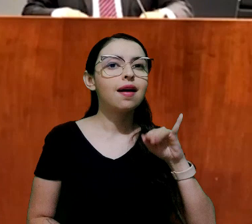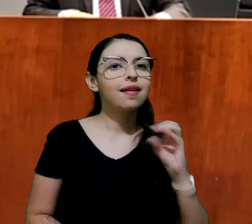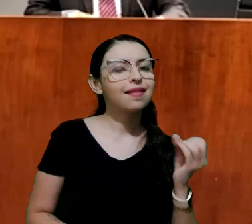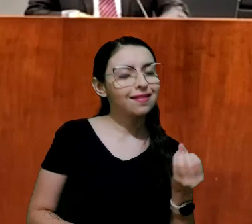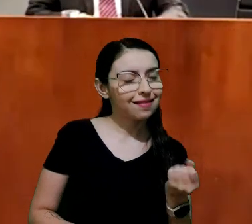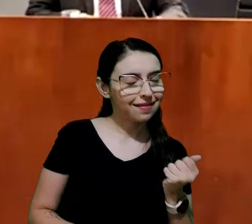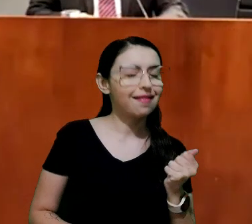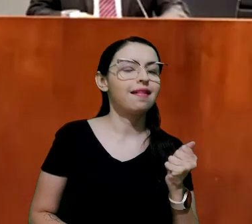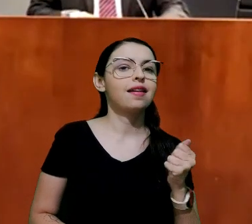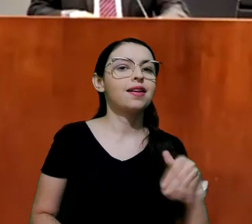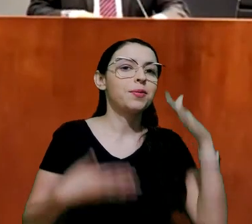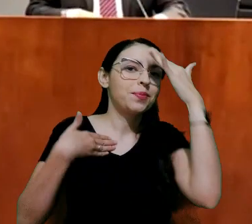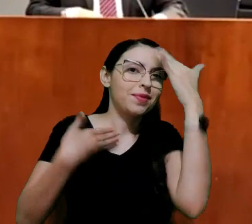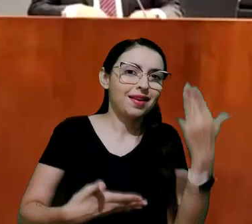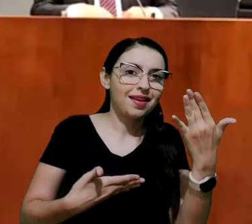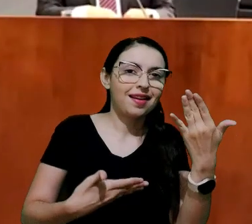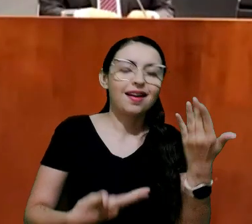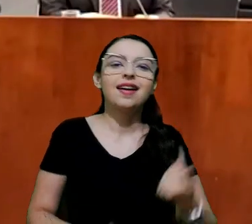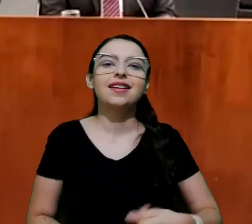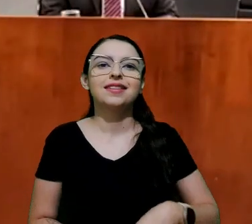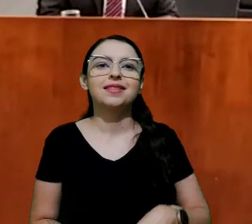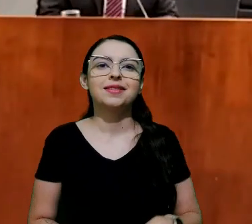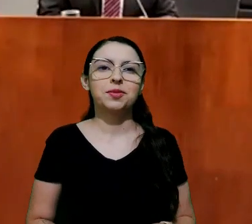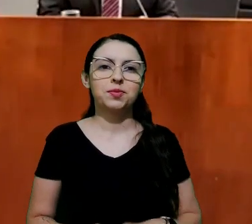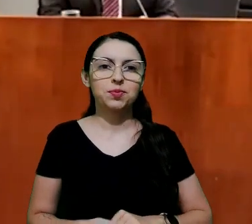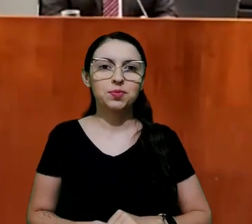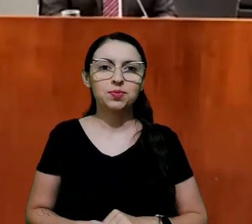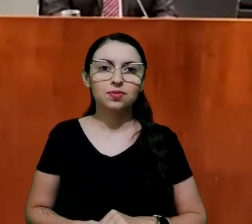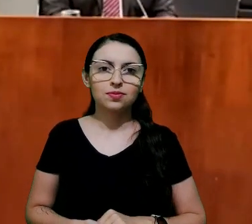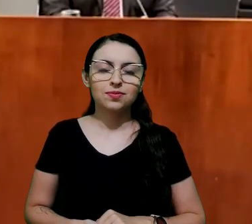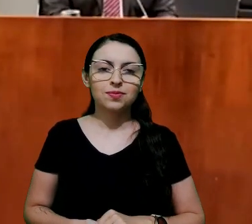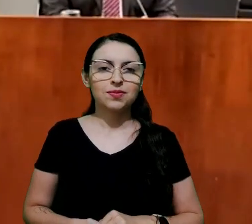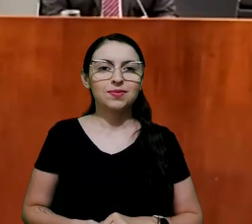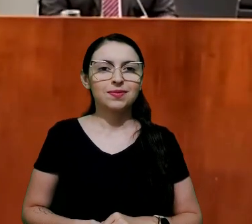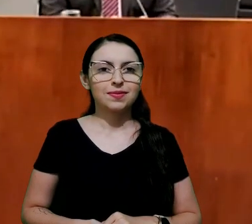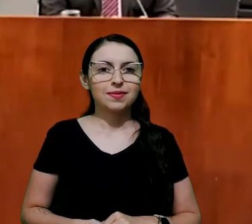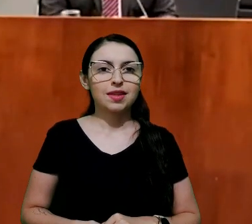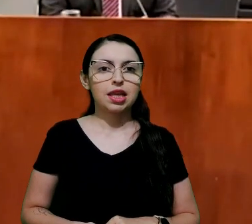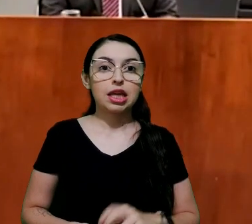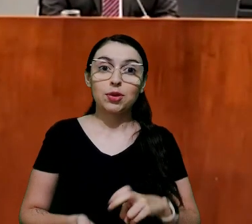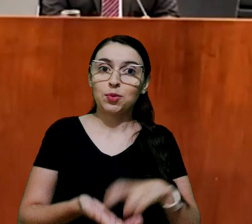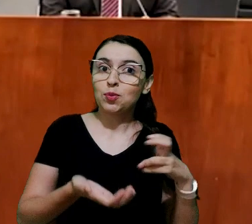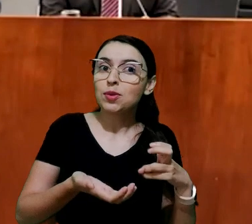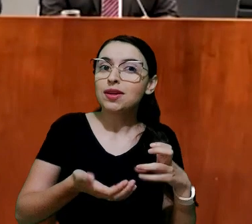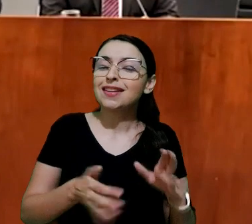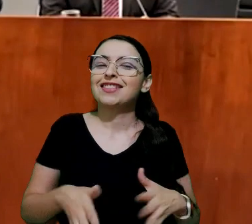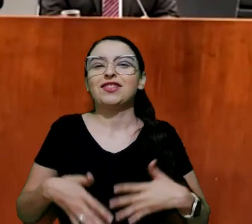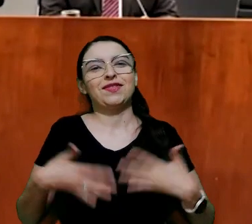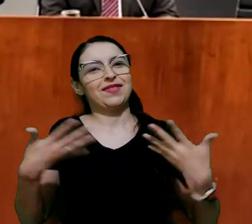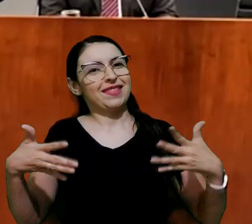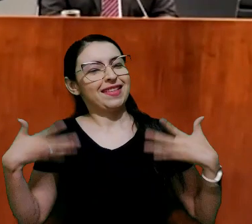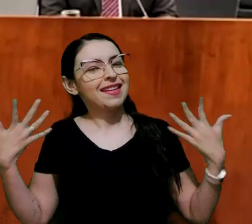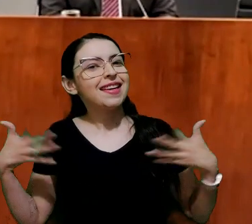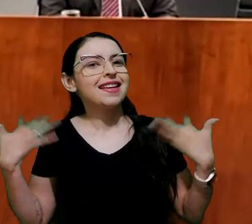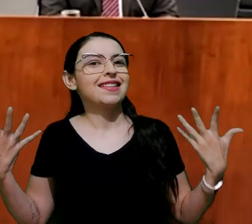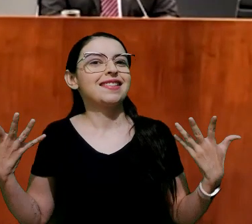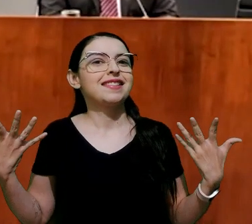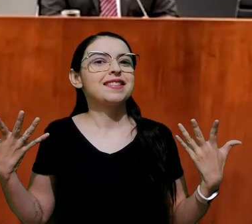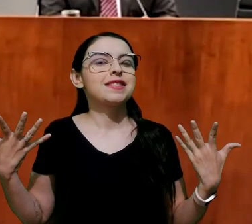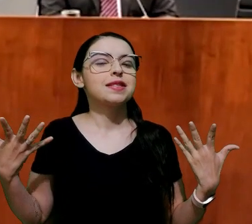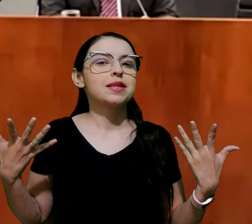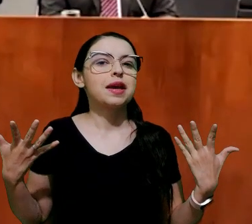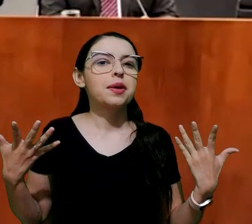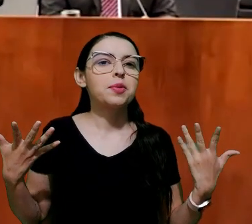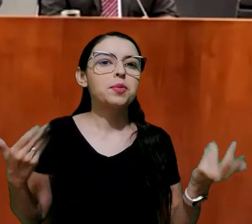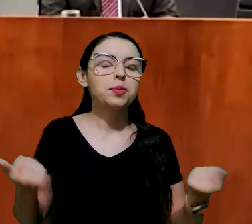Lino todo. Realmente esta é uma manhã bastante festiva, não somente pelo campeonato, mais um,